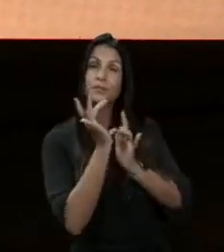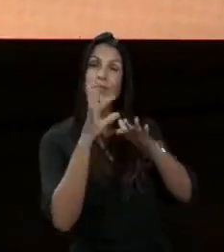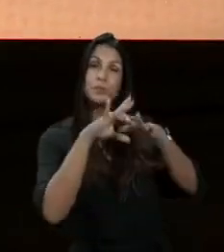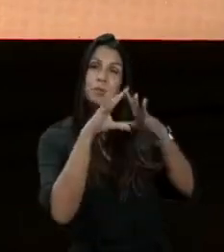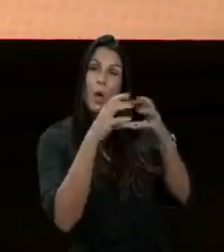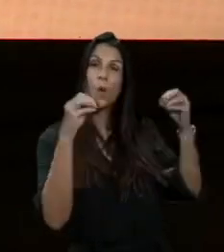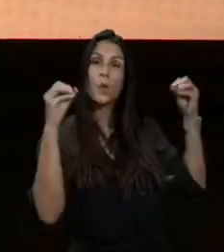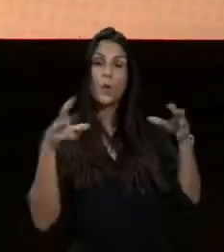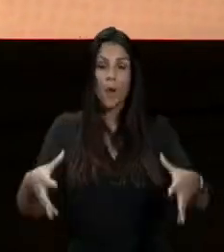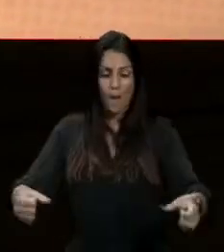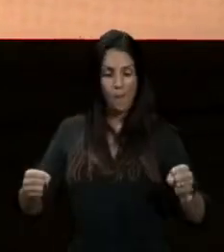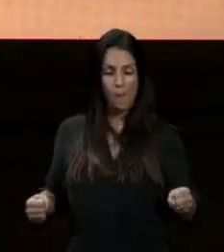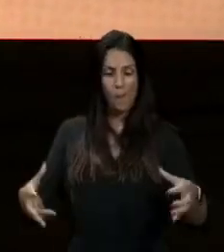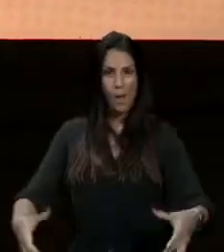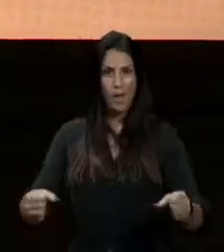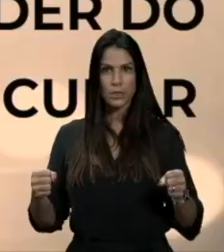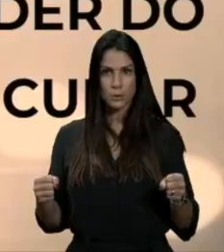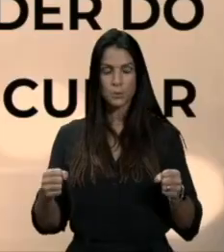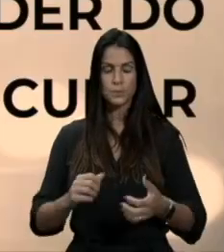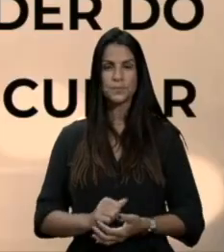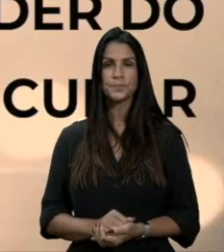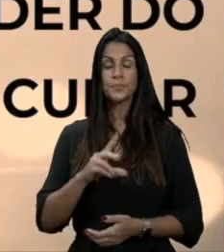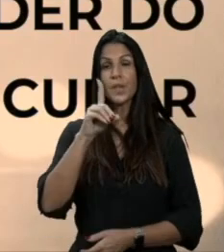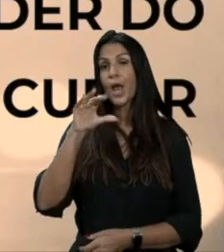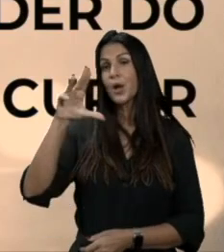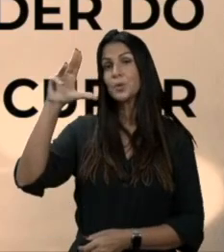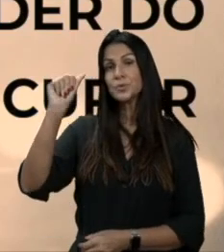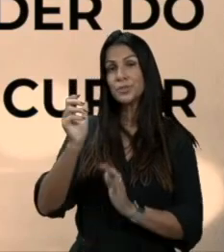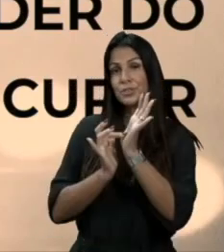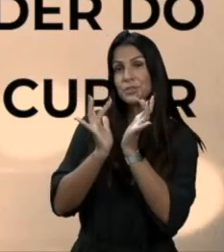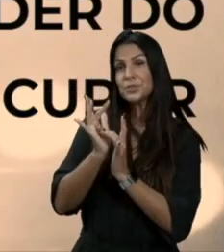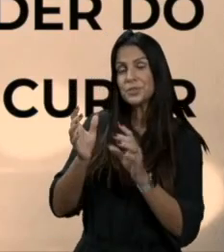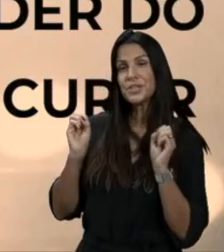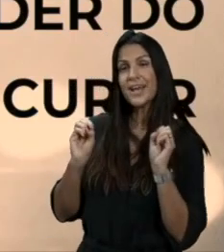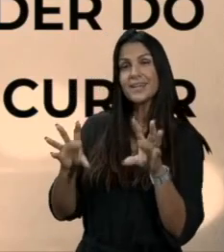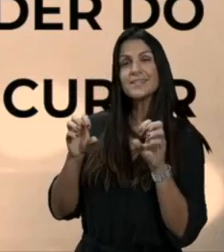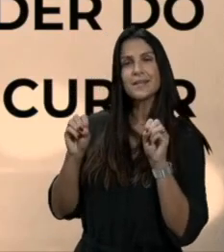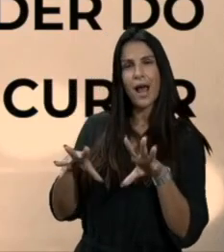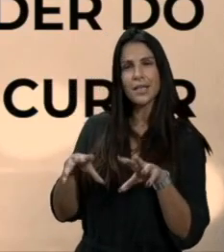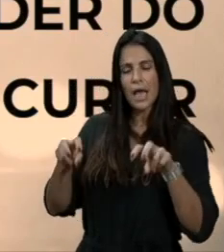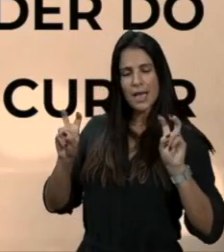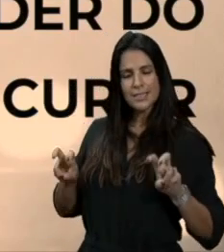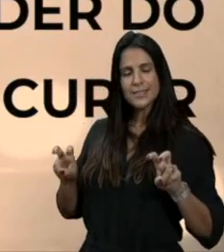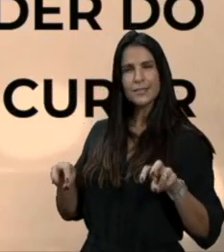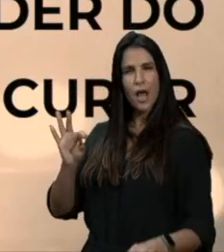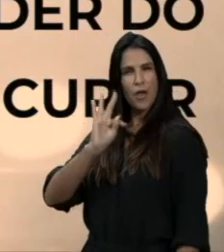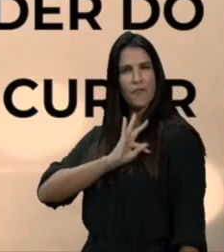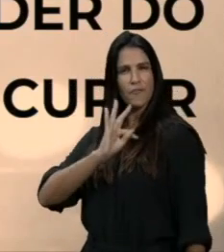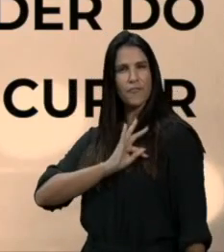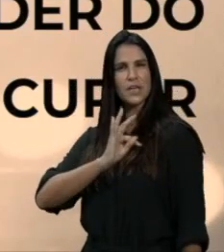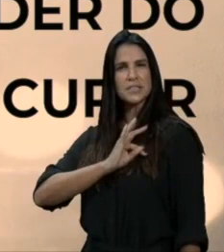paralítico um certo dia quando ele ensinava estavam sentados ali fariseus e Mestres da lei